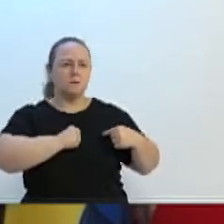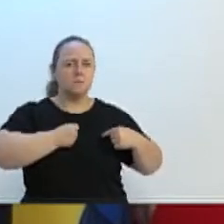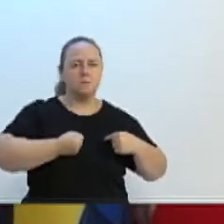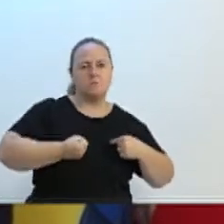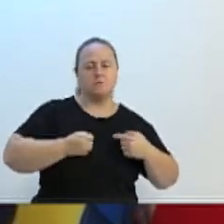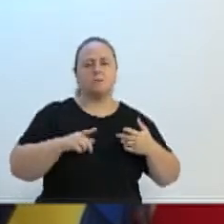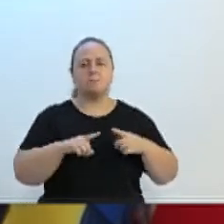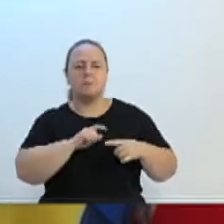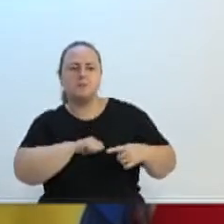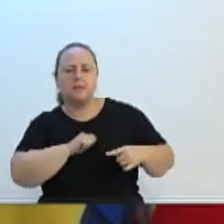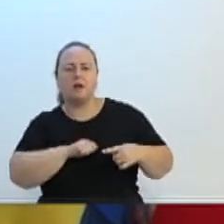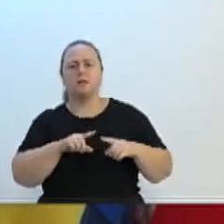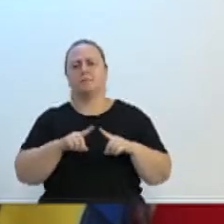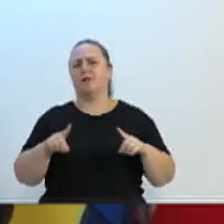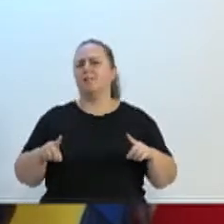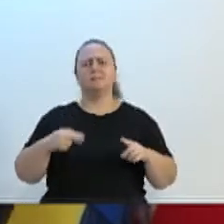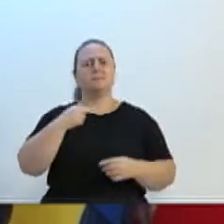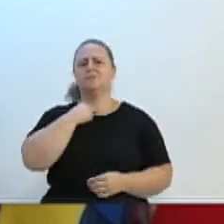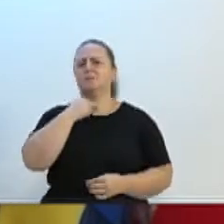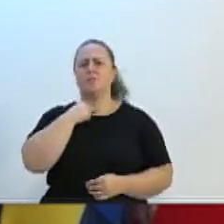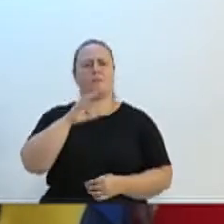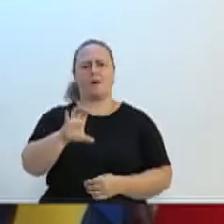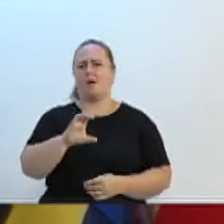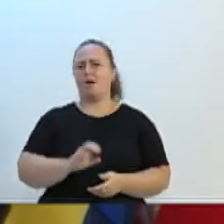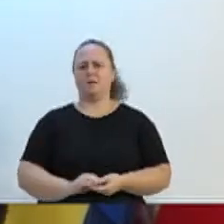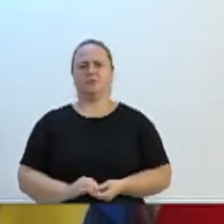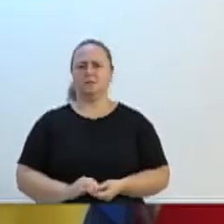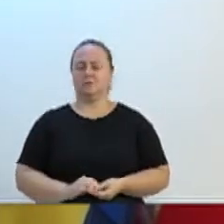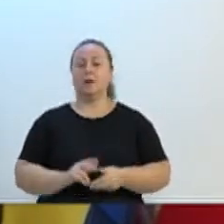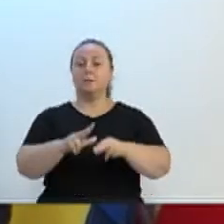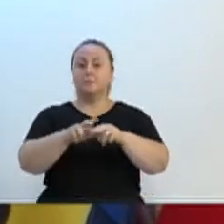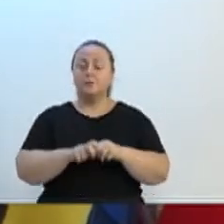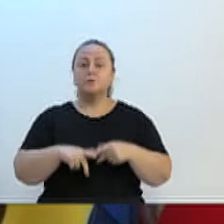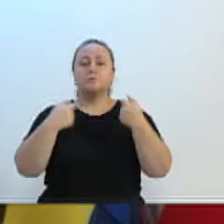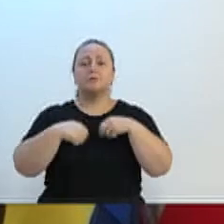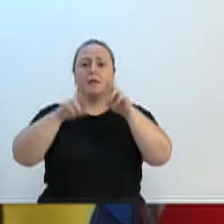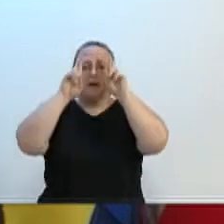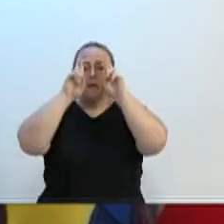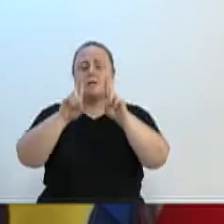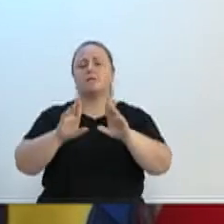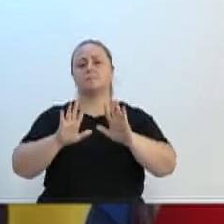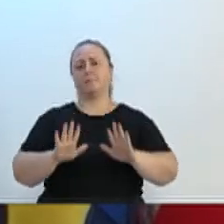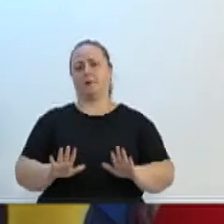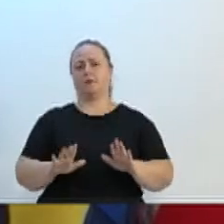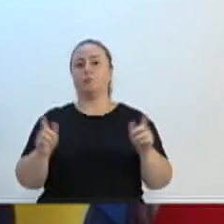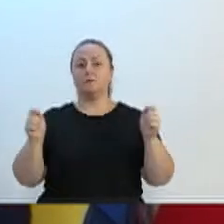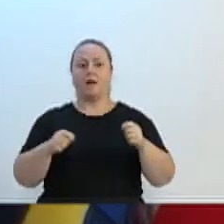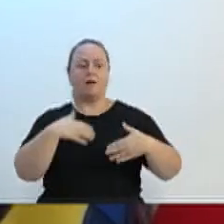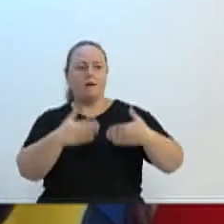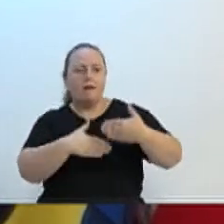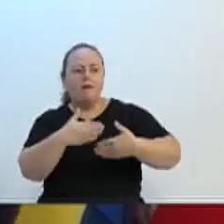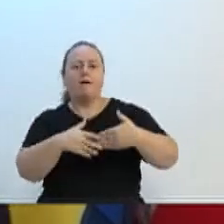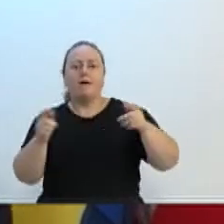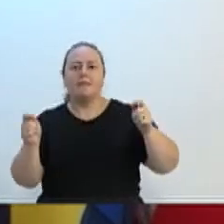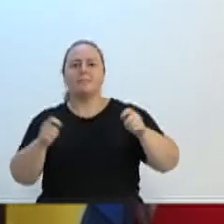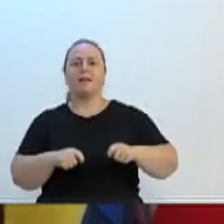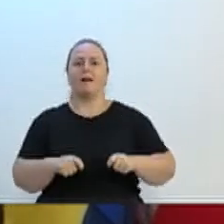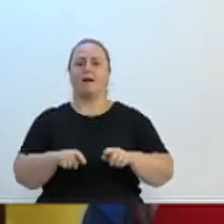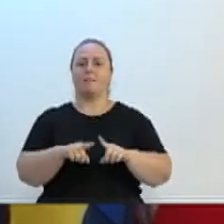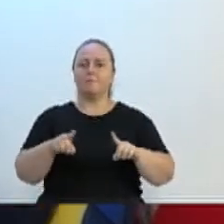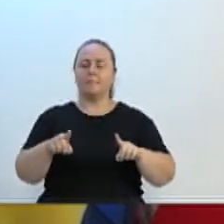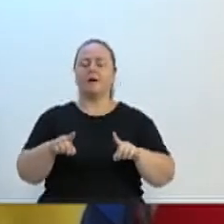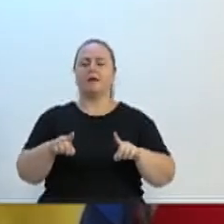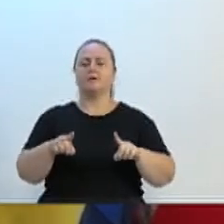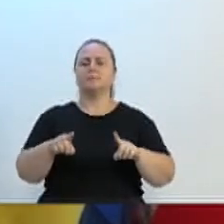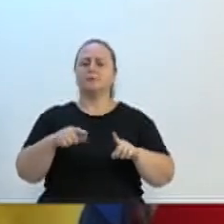não é possível que isso aconteça. Então temos que tratar todos com muito respeito. Eu acho que a gente pode evoluir muito nessa situação, e eu continuo fazendo isso